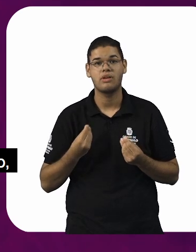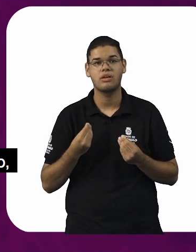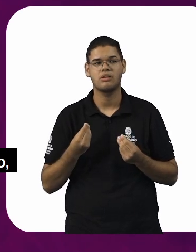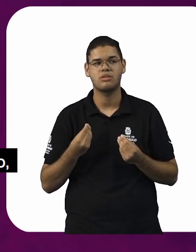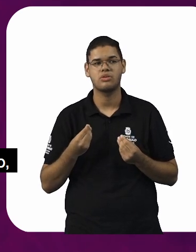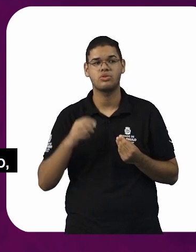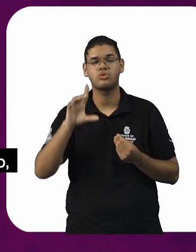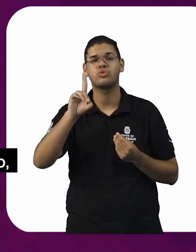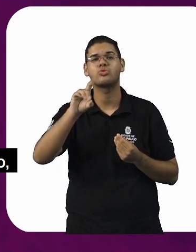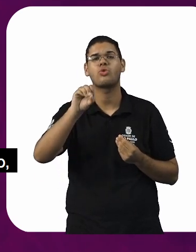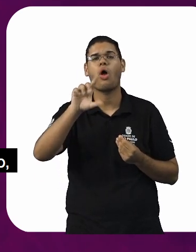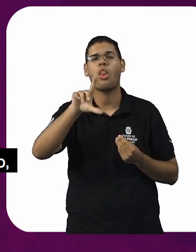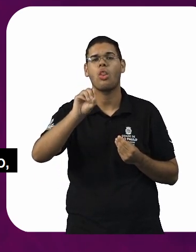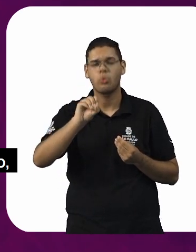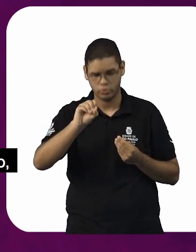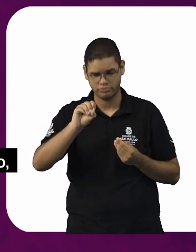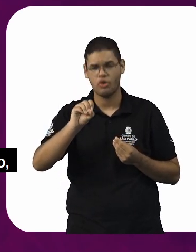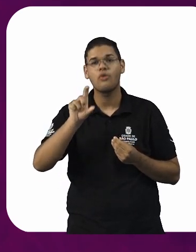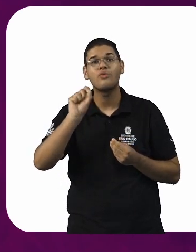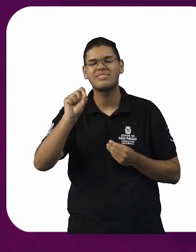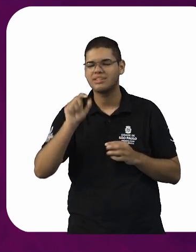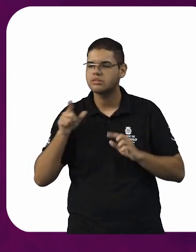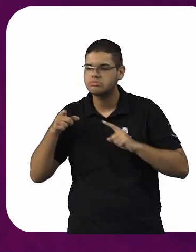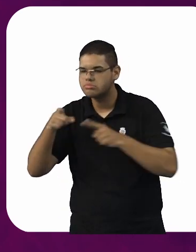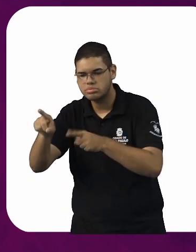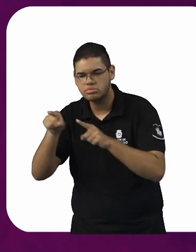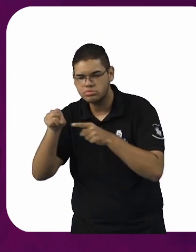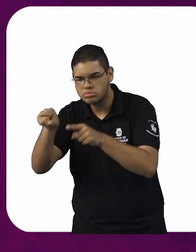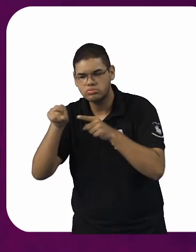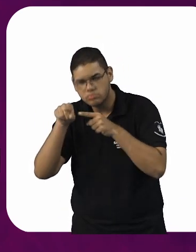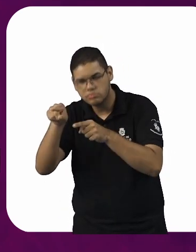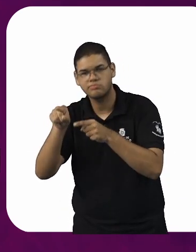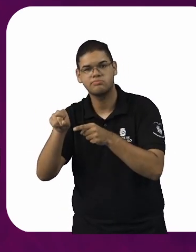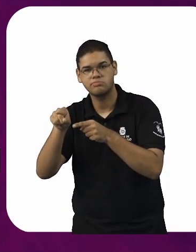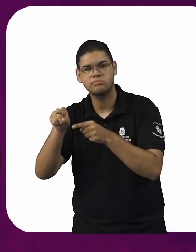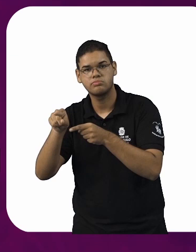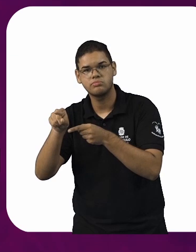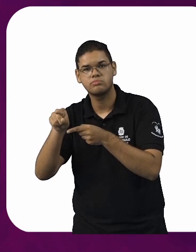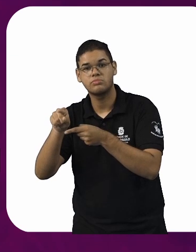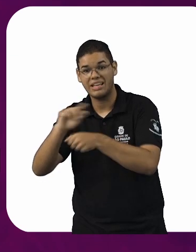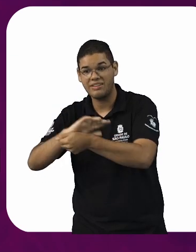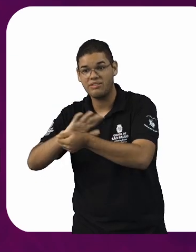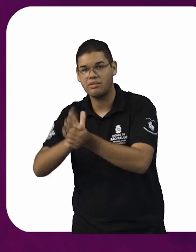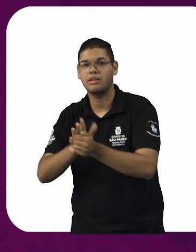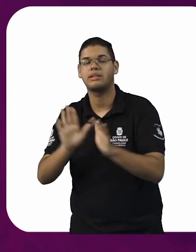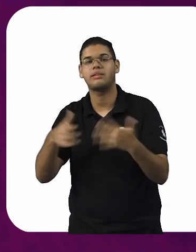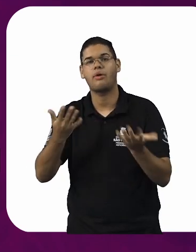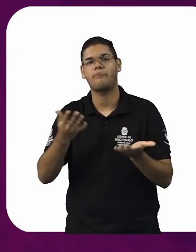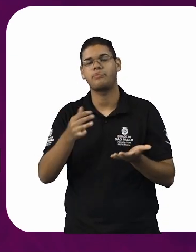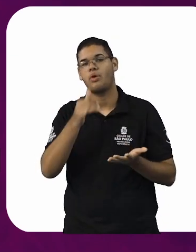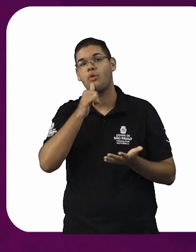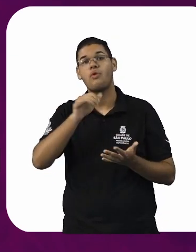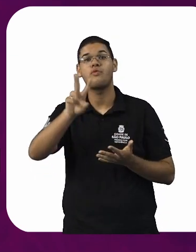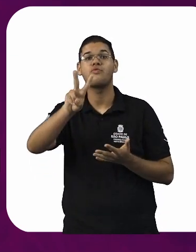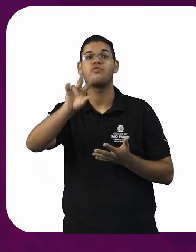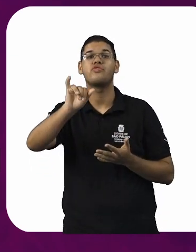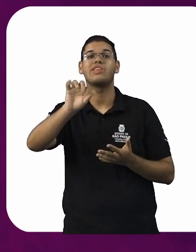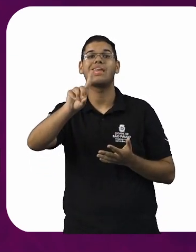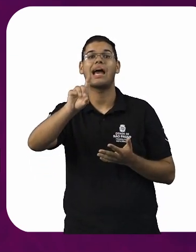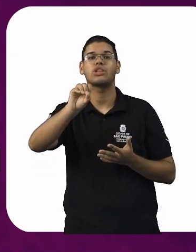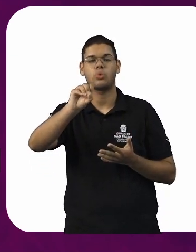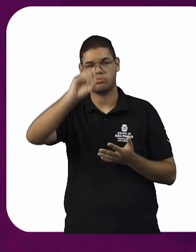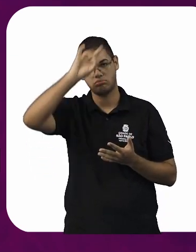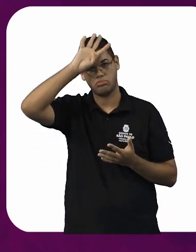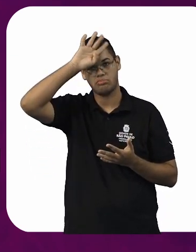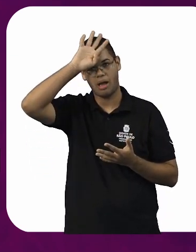direto, o dolo de ofender com um termo discriminatório, então... Viado já é um termo pejorativo, embora alguns de